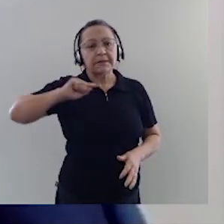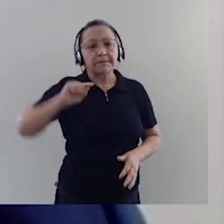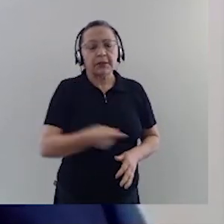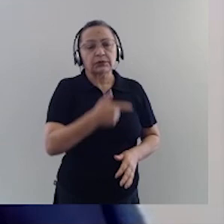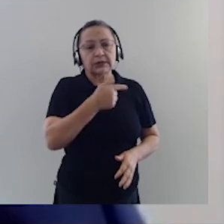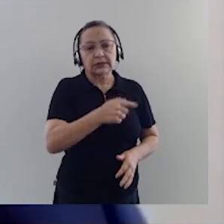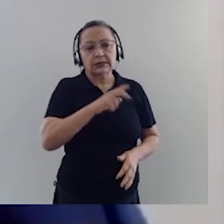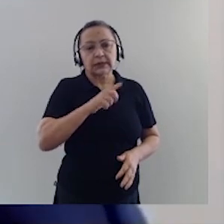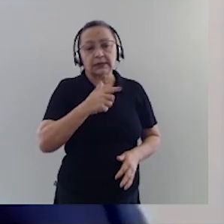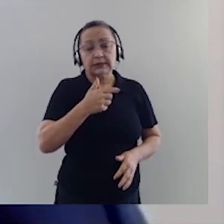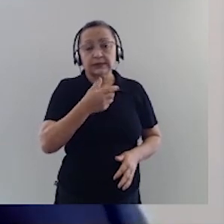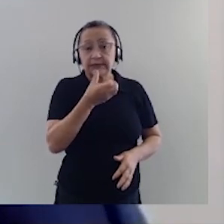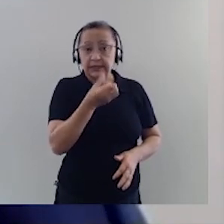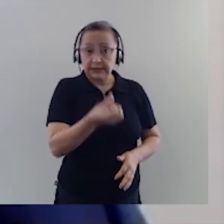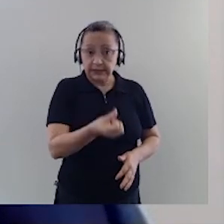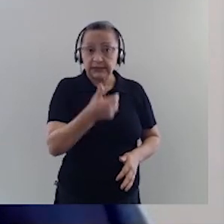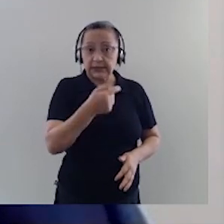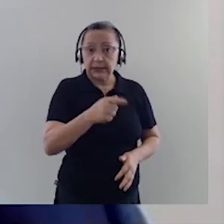6.775,